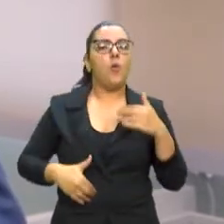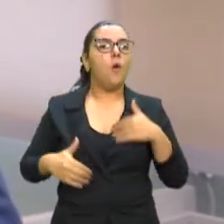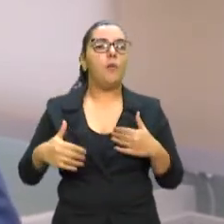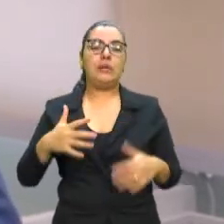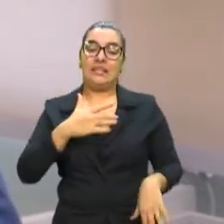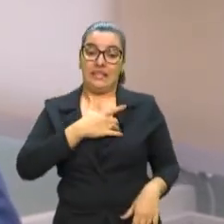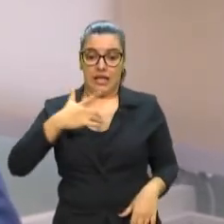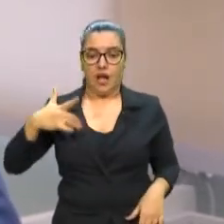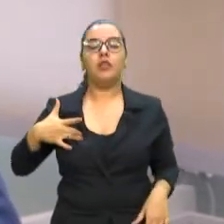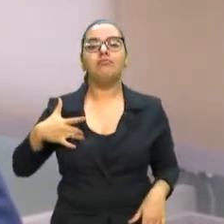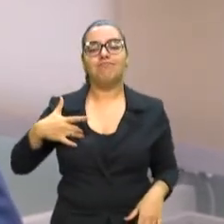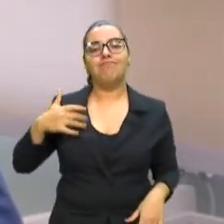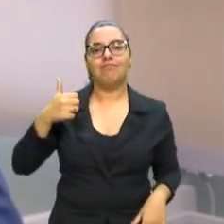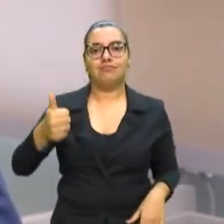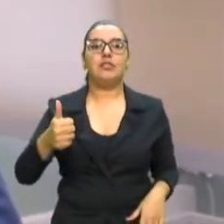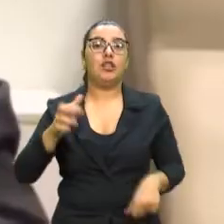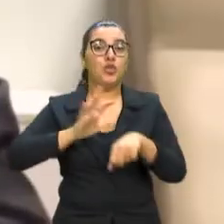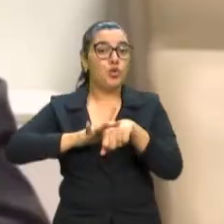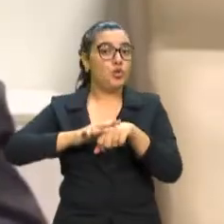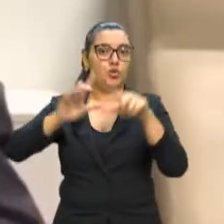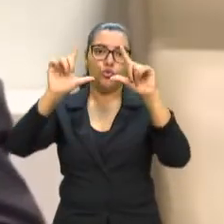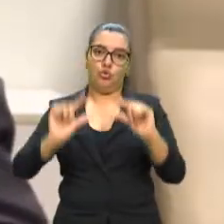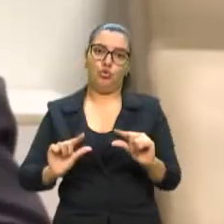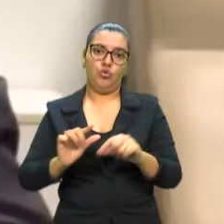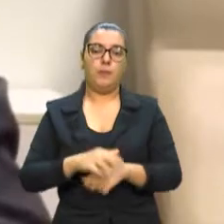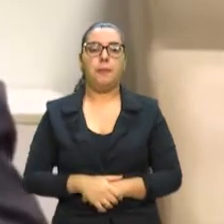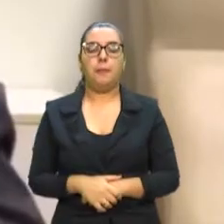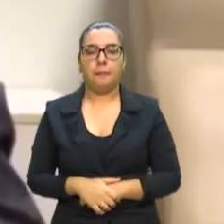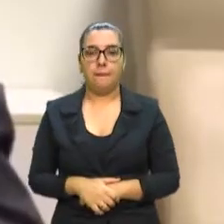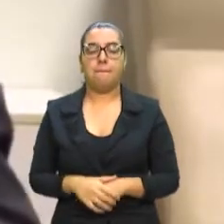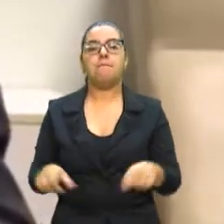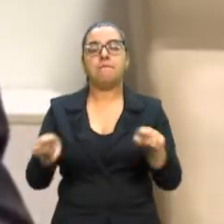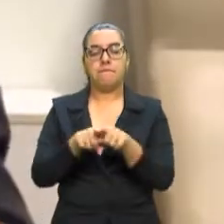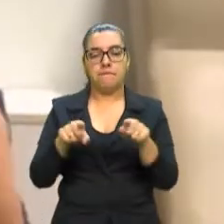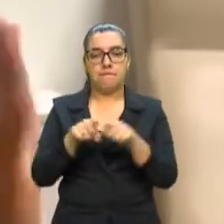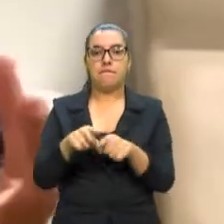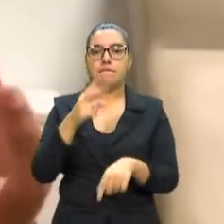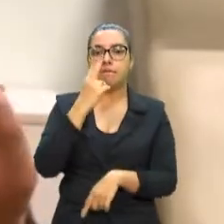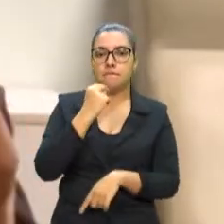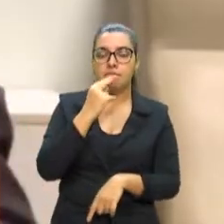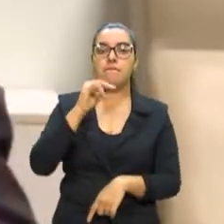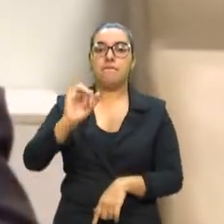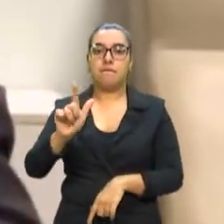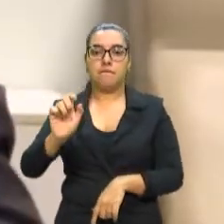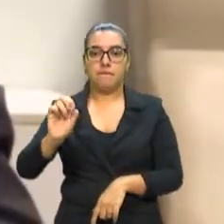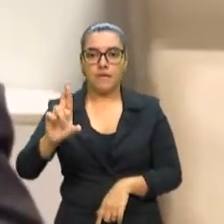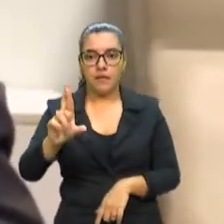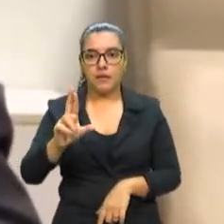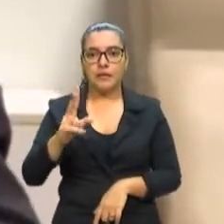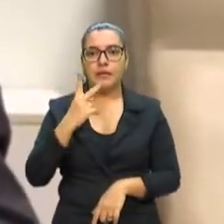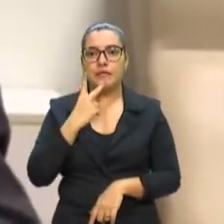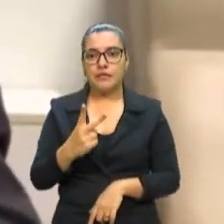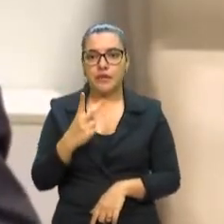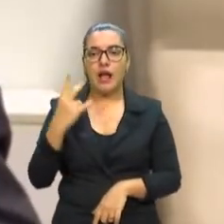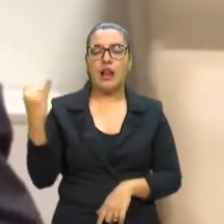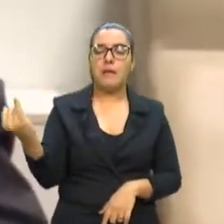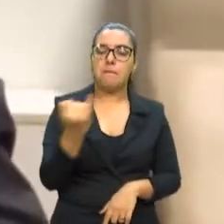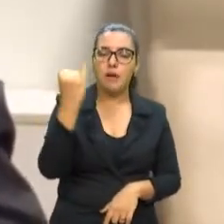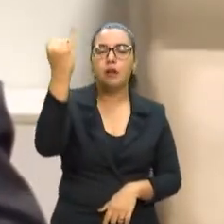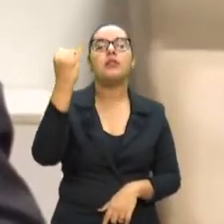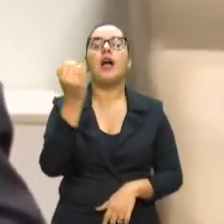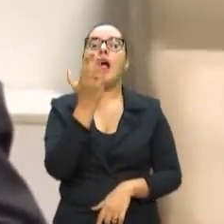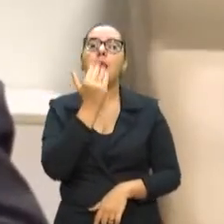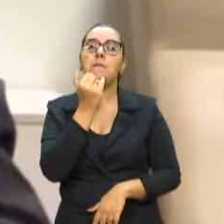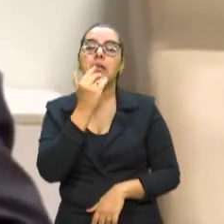uma chance de adoecimento menor. O também nutricionista Igor Oliveira fala da importância de uma alimentação